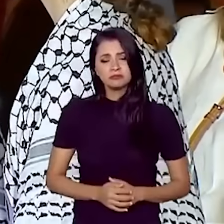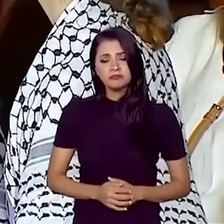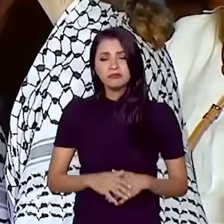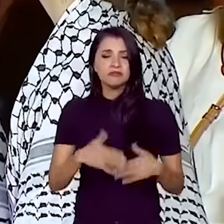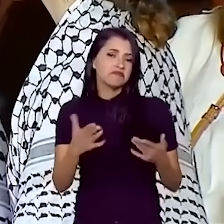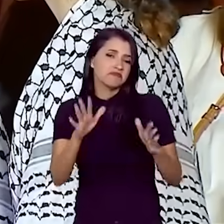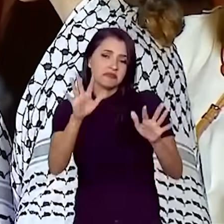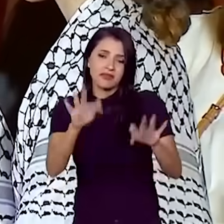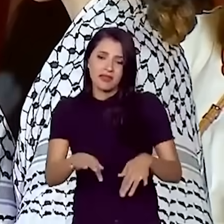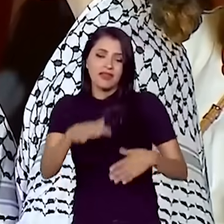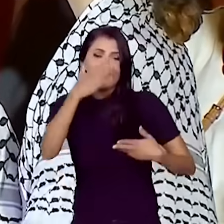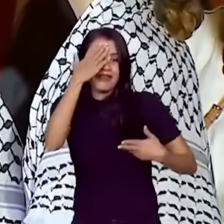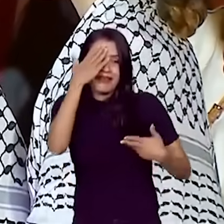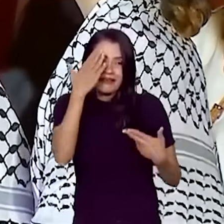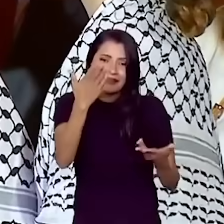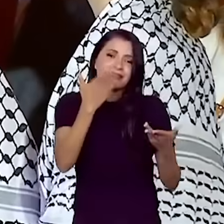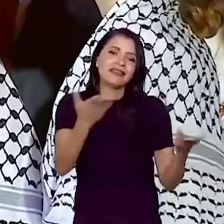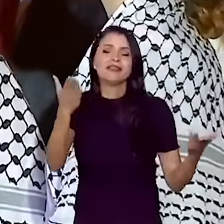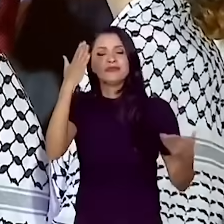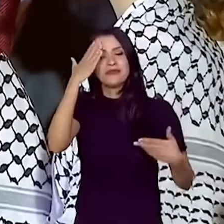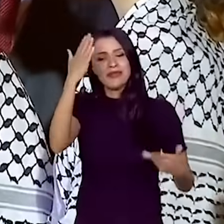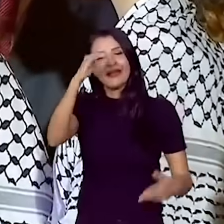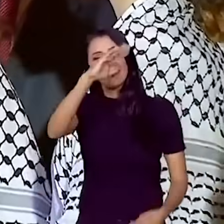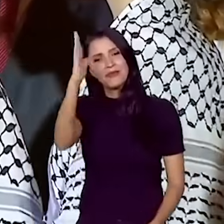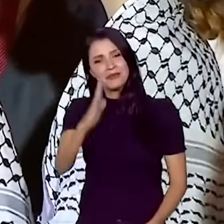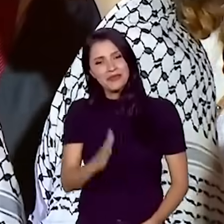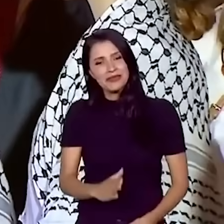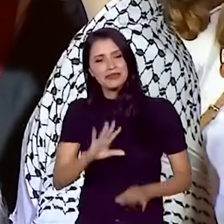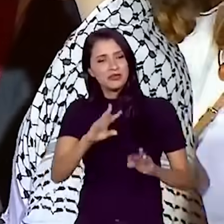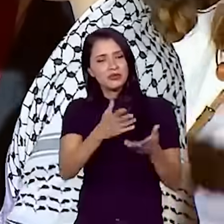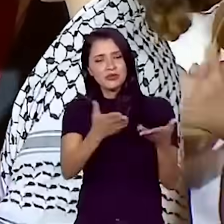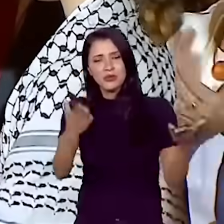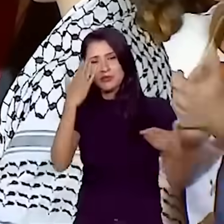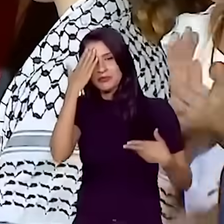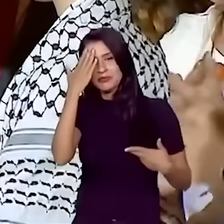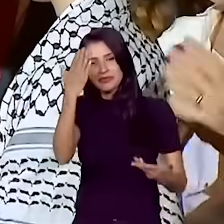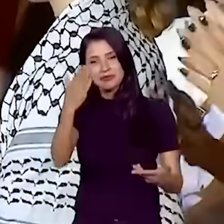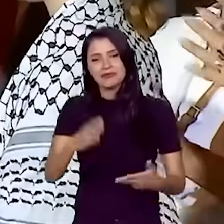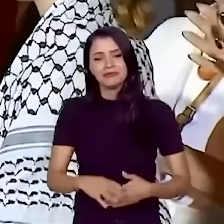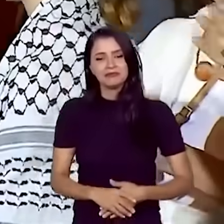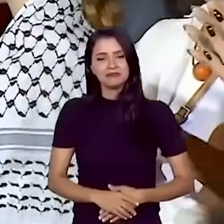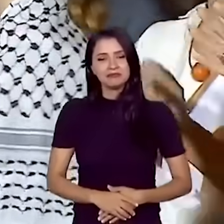E é isso, a gente agradece. Obrigada, Brasil. Obrigada a todos.